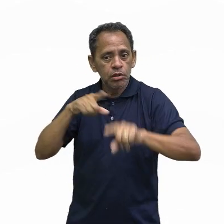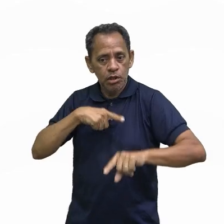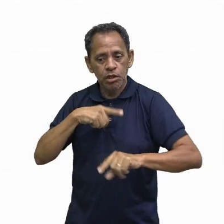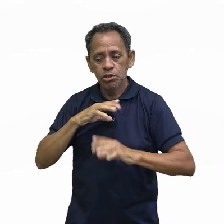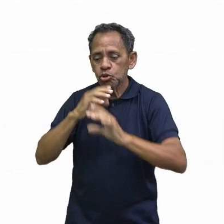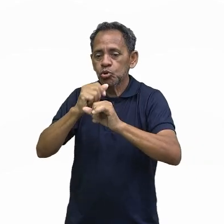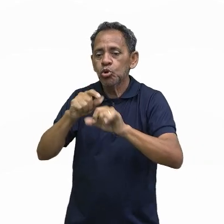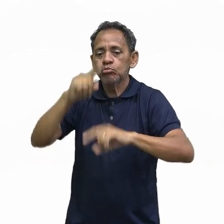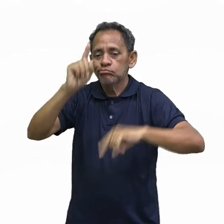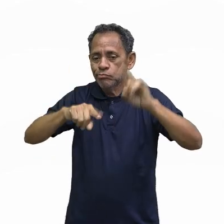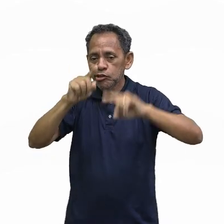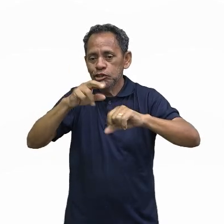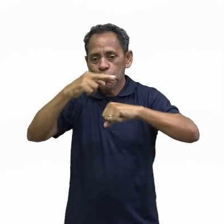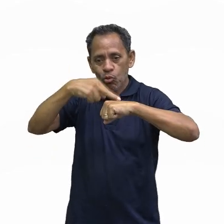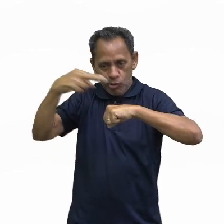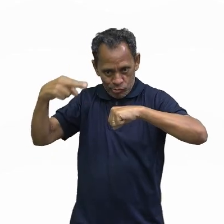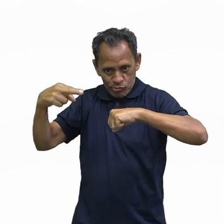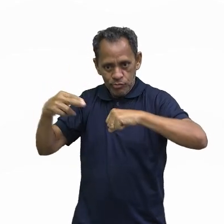material radioativo.